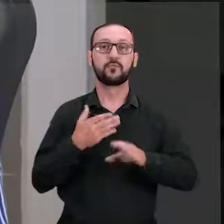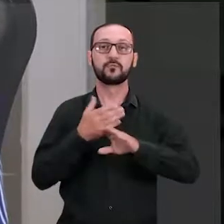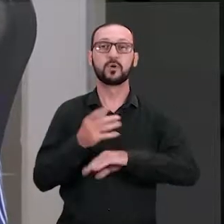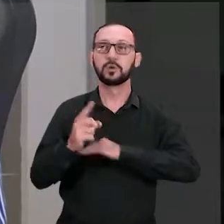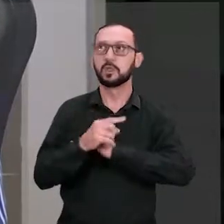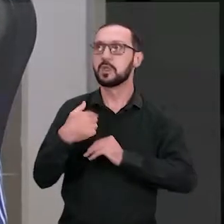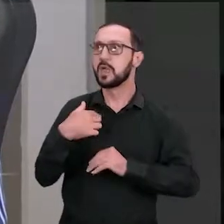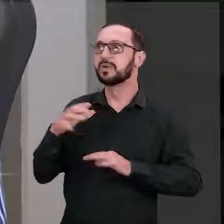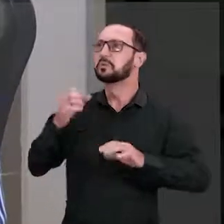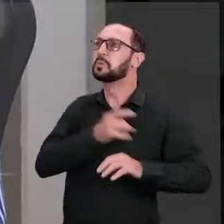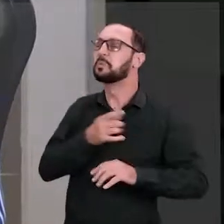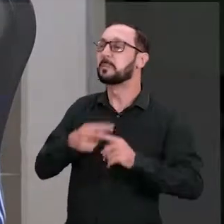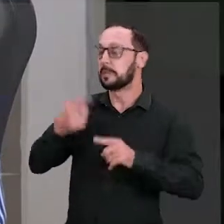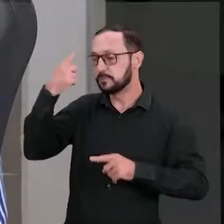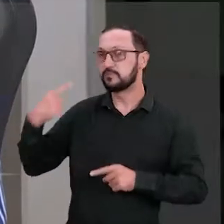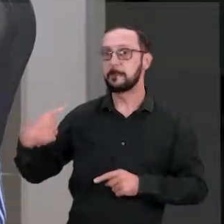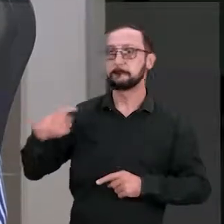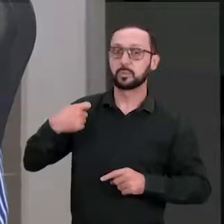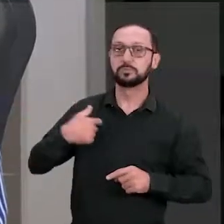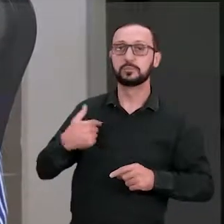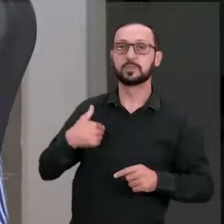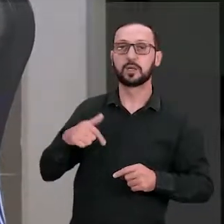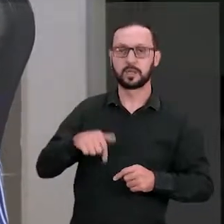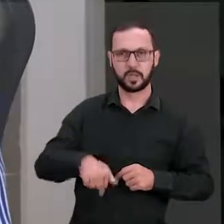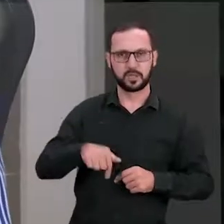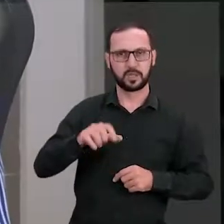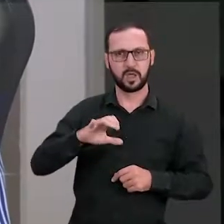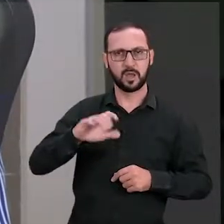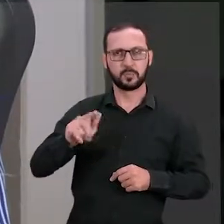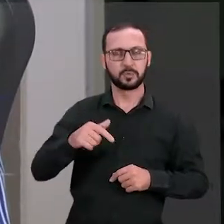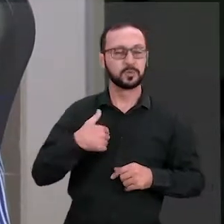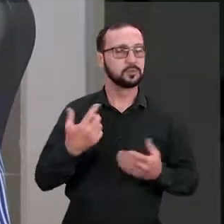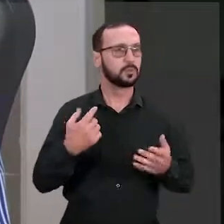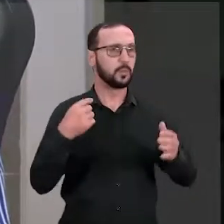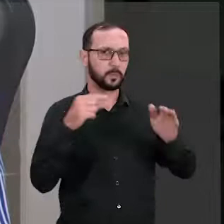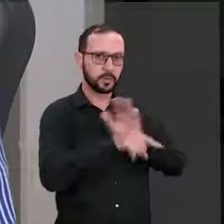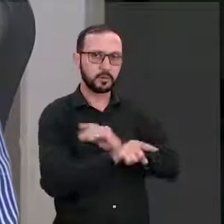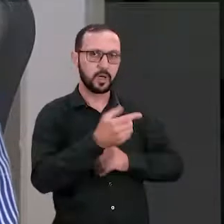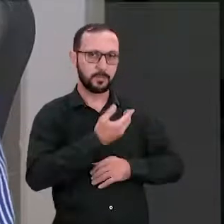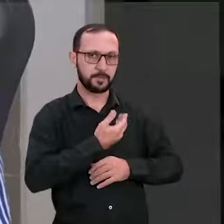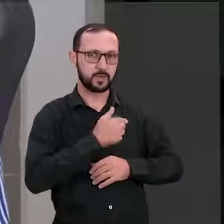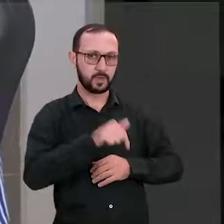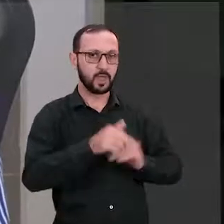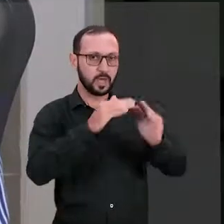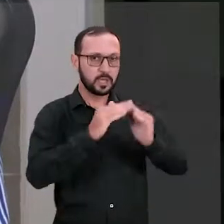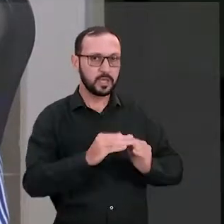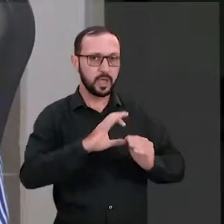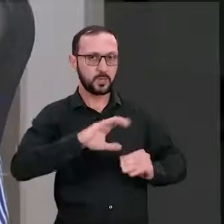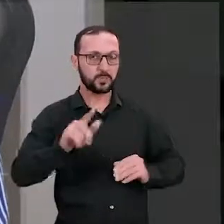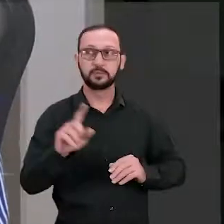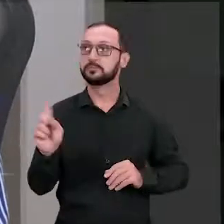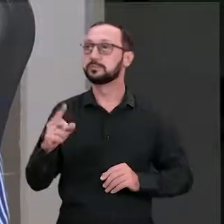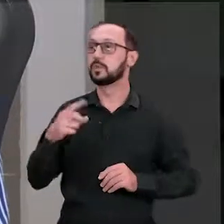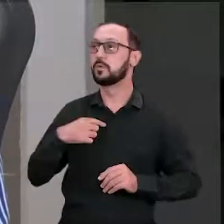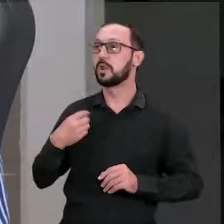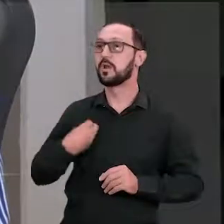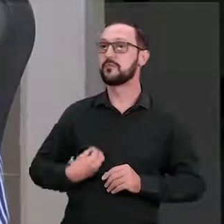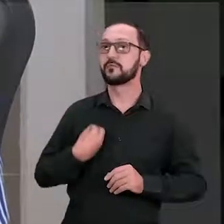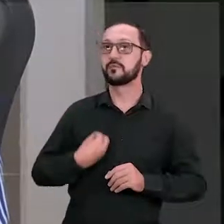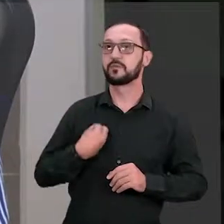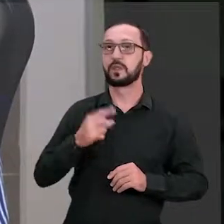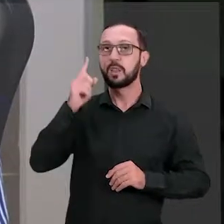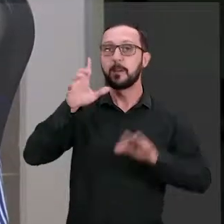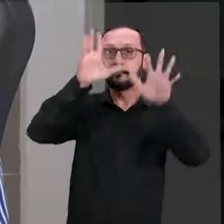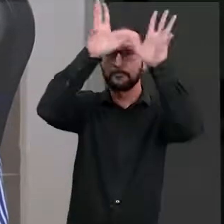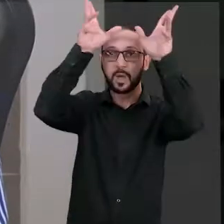consultório que disse que ia ser assassinada, aqui de Campo Grande. Aí eu perguntei para ela, mas essa sua amiga mora aqui? Não, doutor, mora